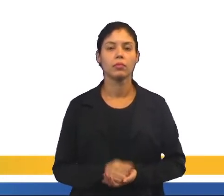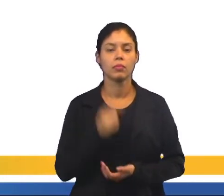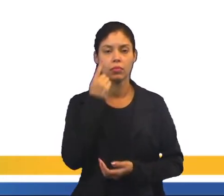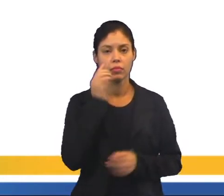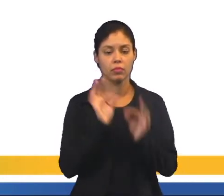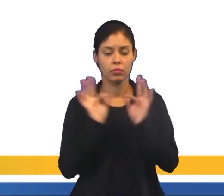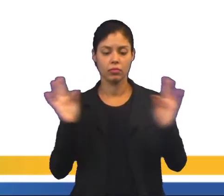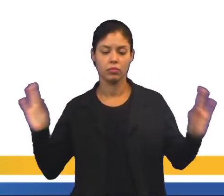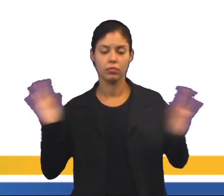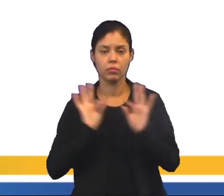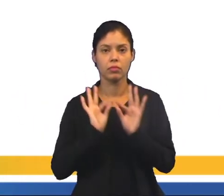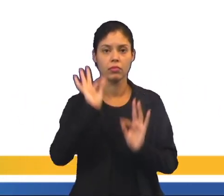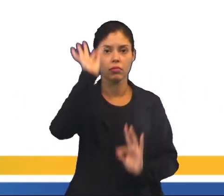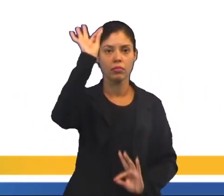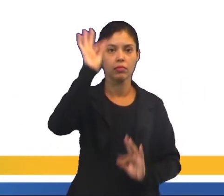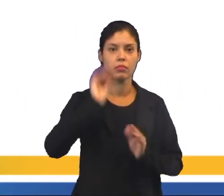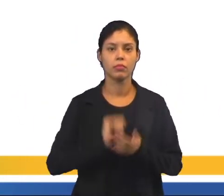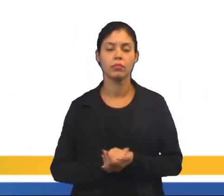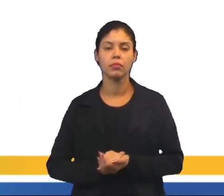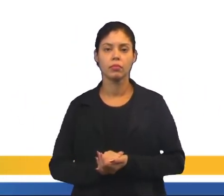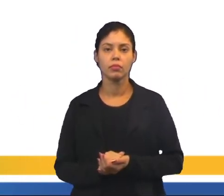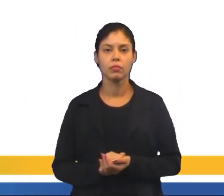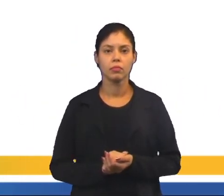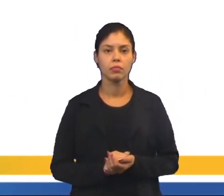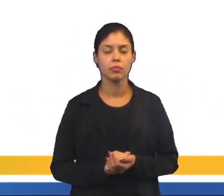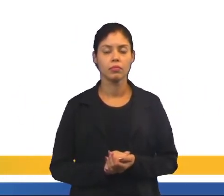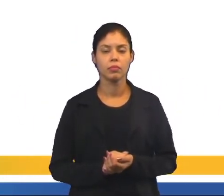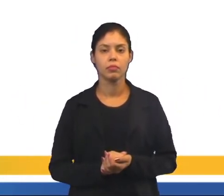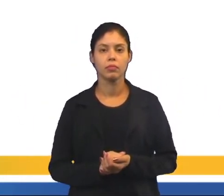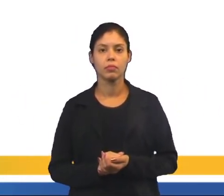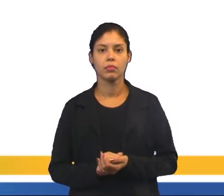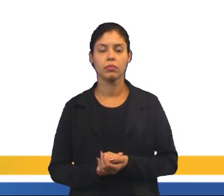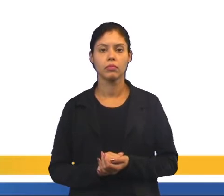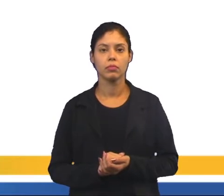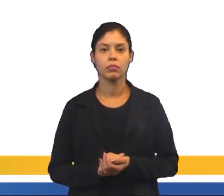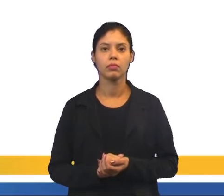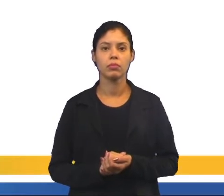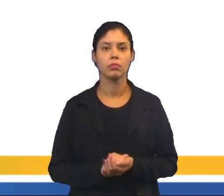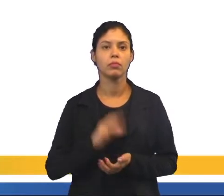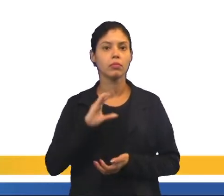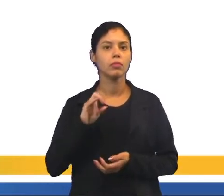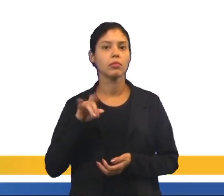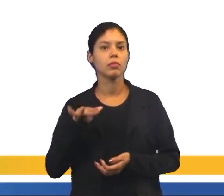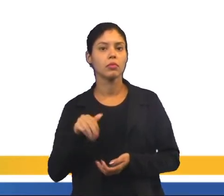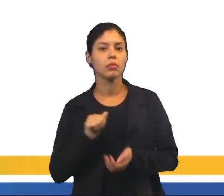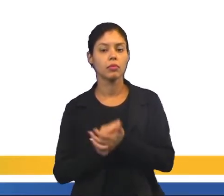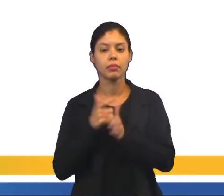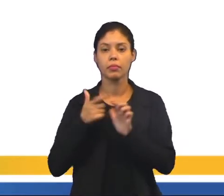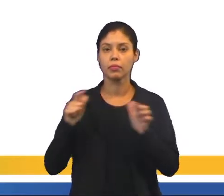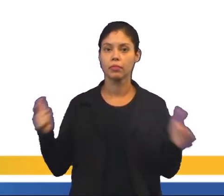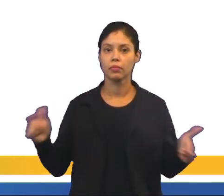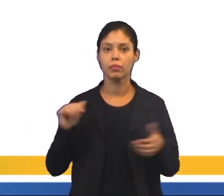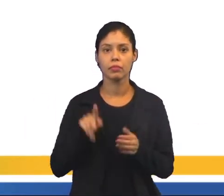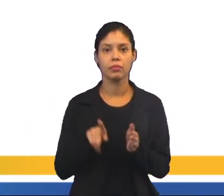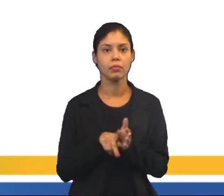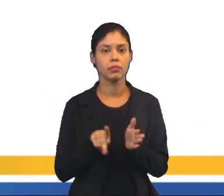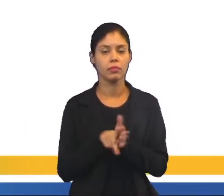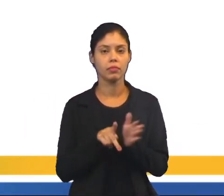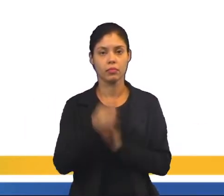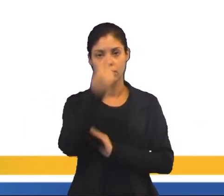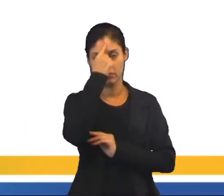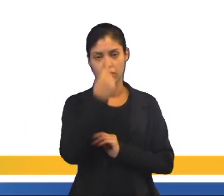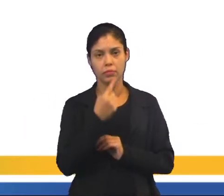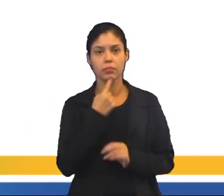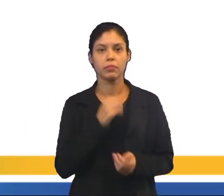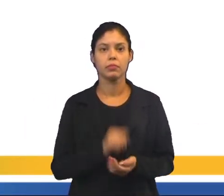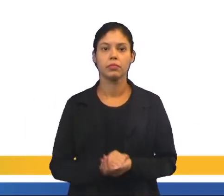seu comprimento, na sua largura, nas suas dimensões. Camila fez uma ampliação dessa figura.